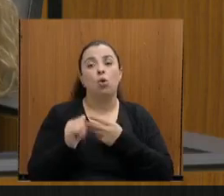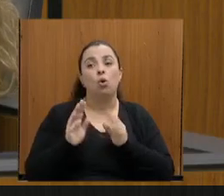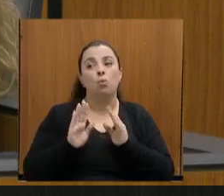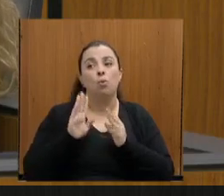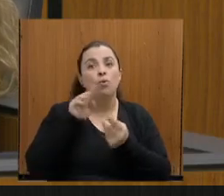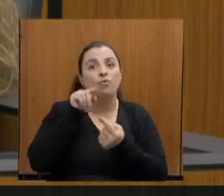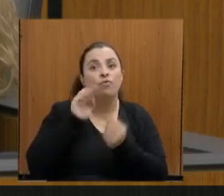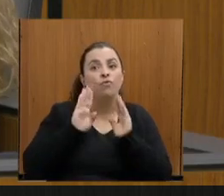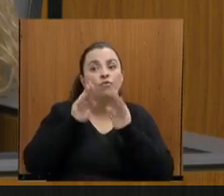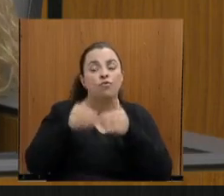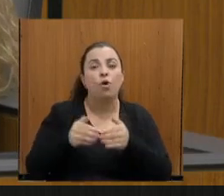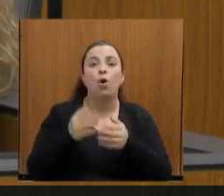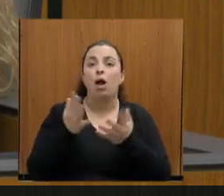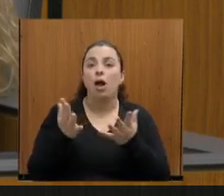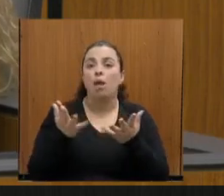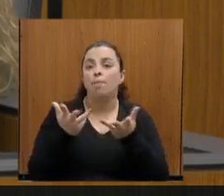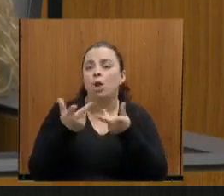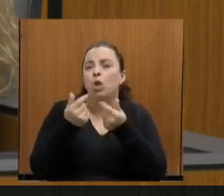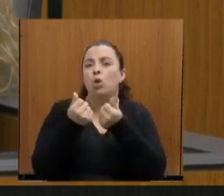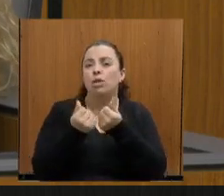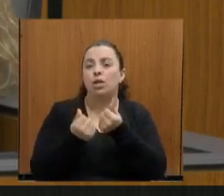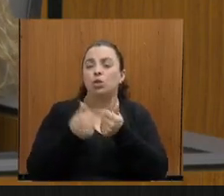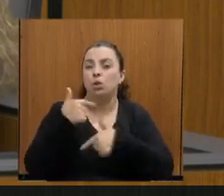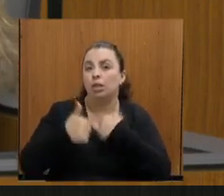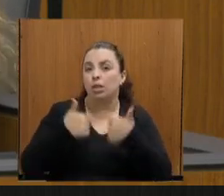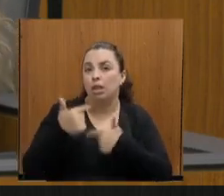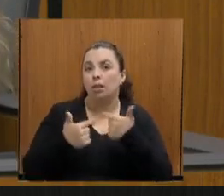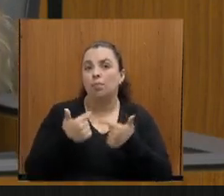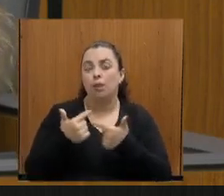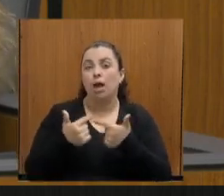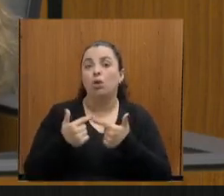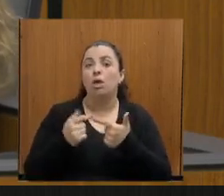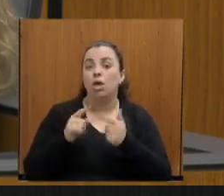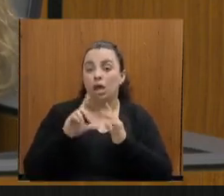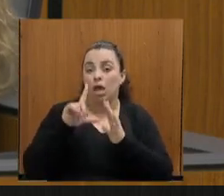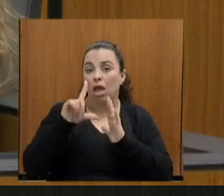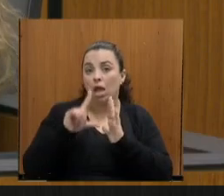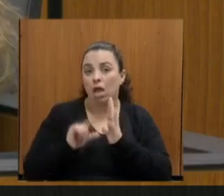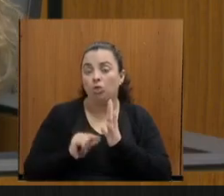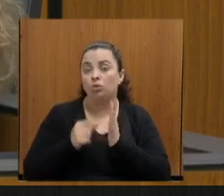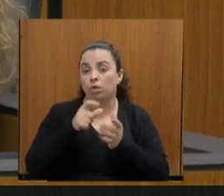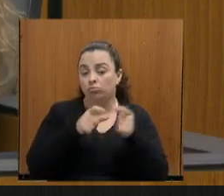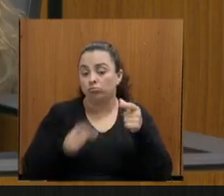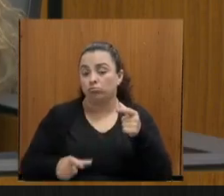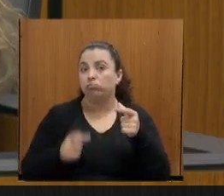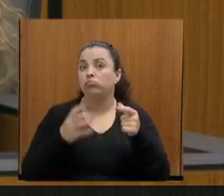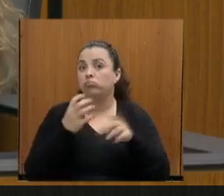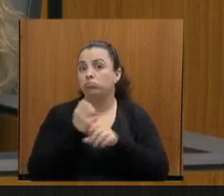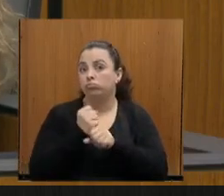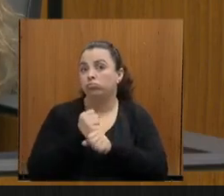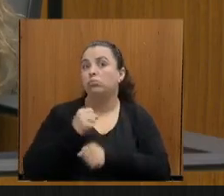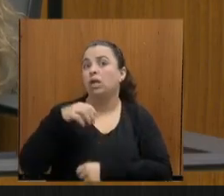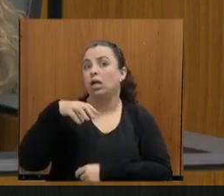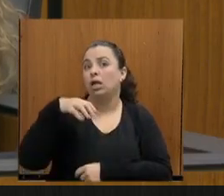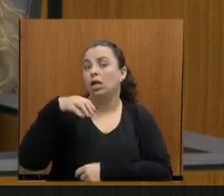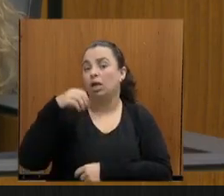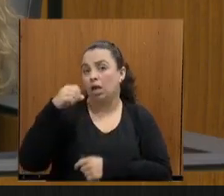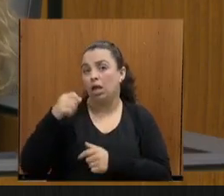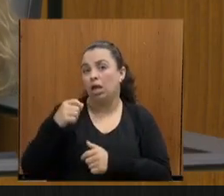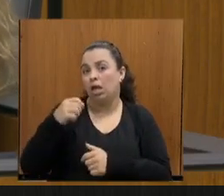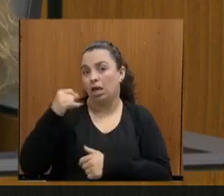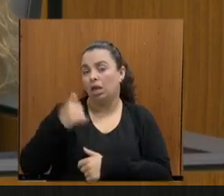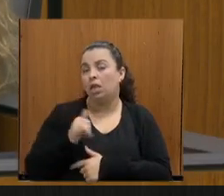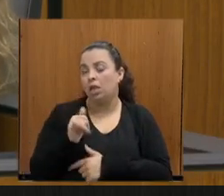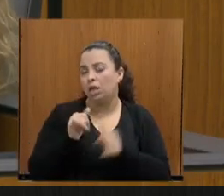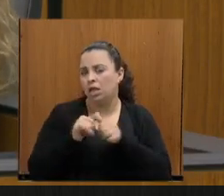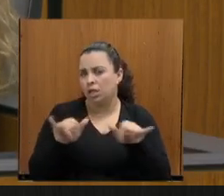de serviço à população EA redução de tarifas não dessas questões que são de competência daquilo que a CPI